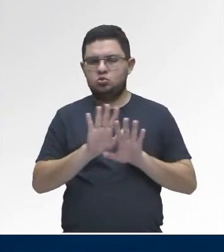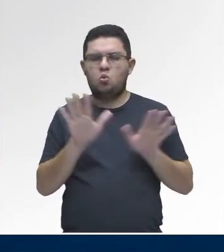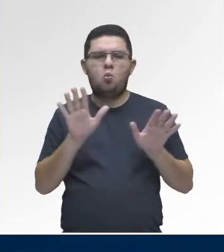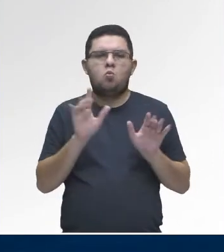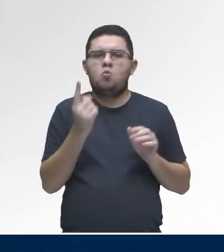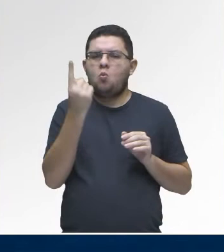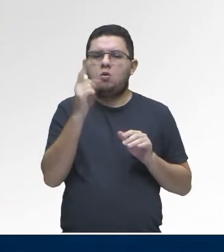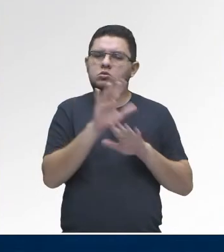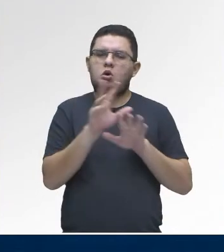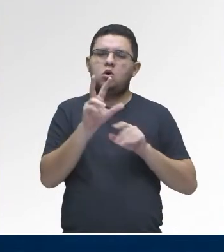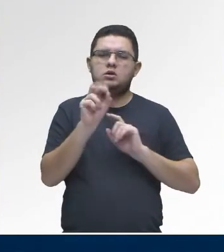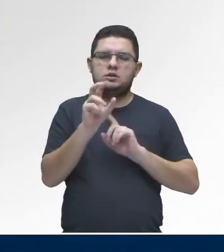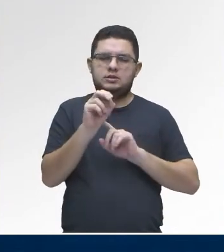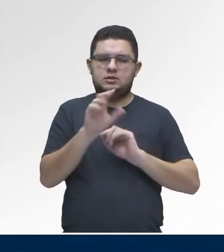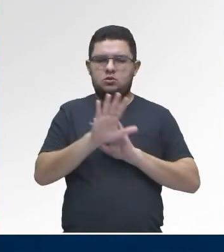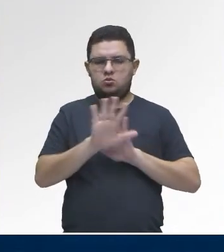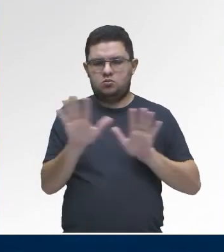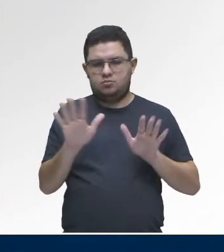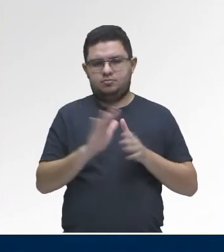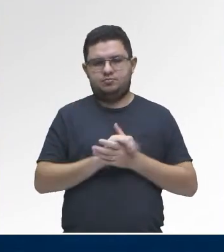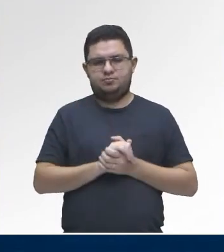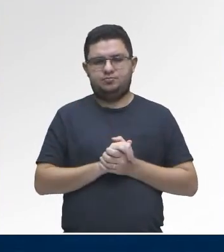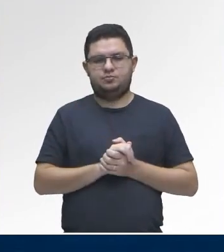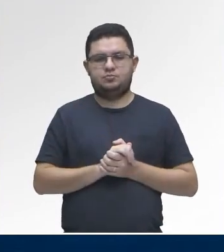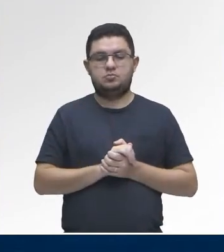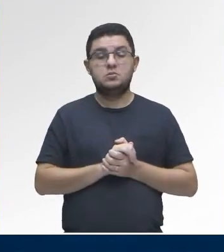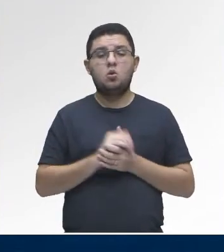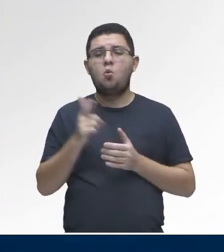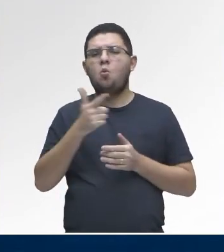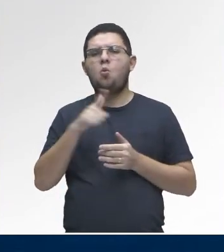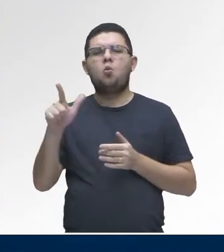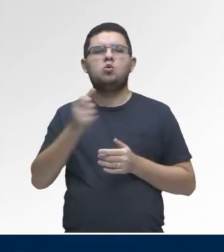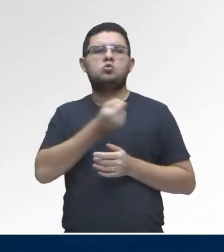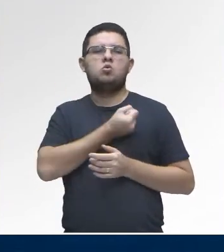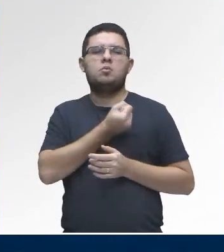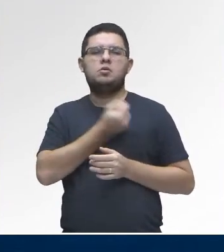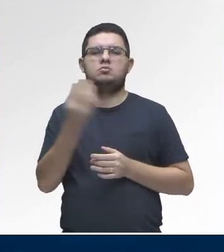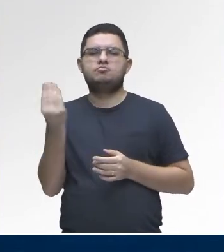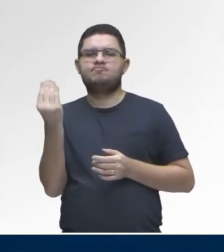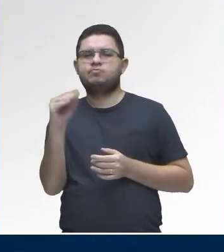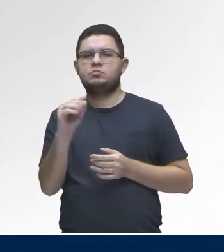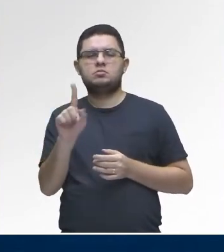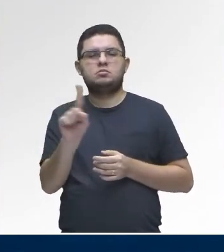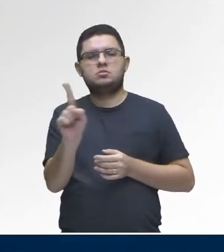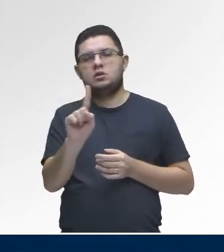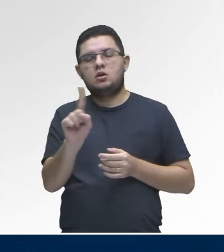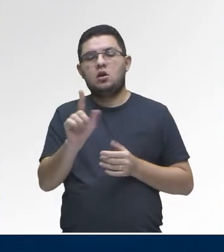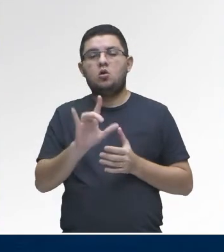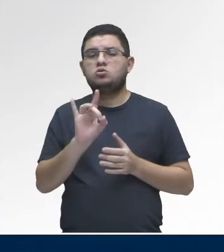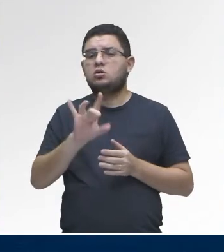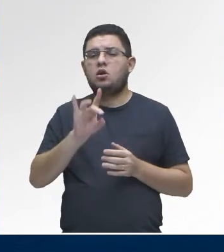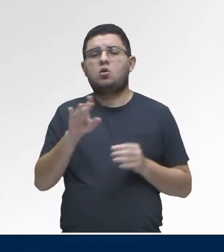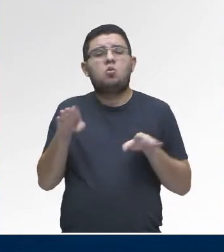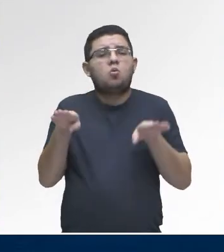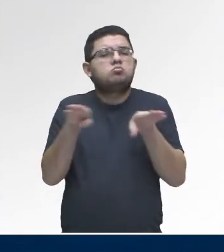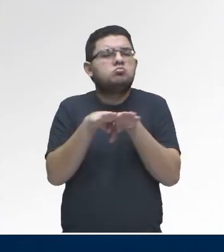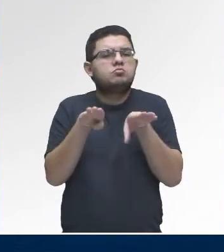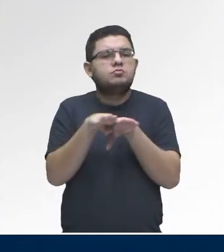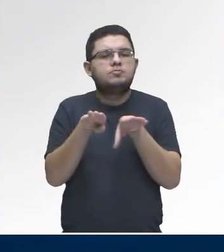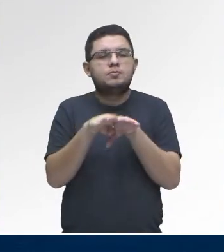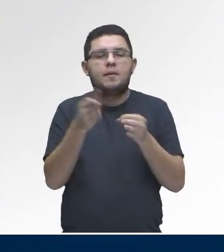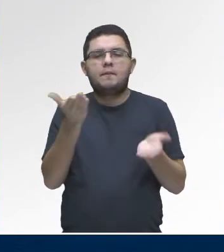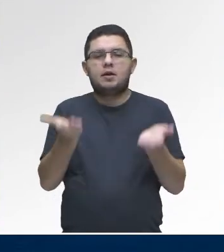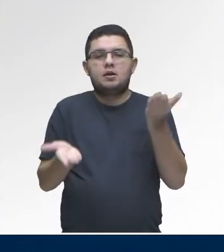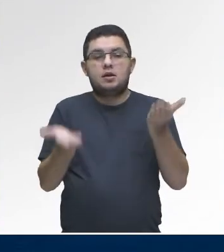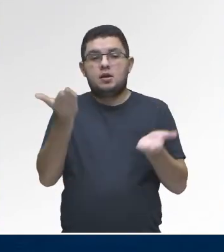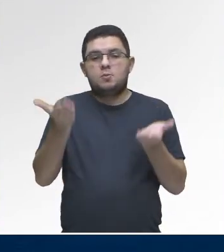resposta para essa pergunta, né? Eu não posso colocar outro valor de x aí, né? Porque